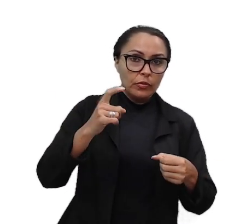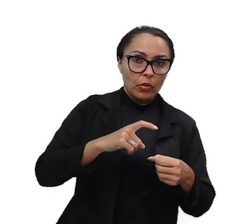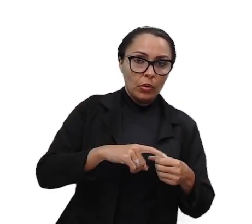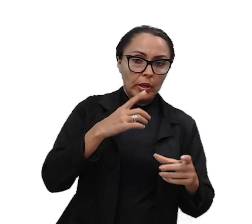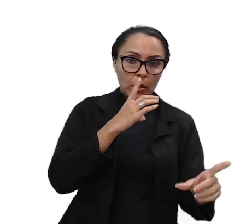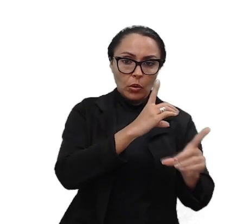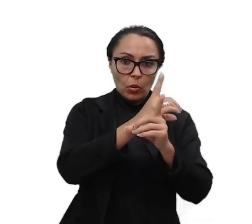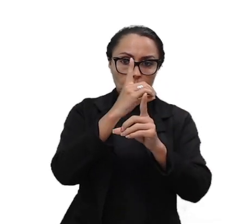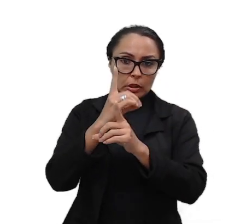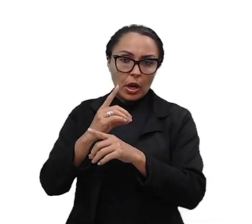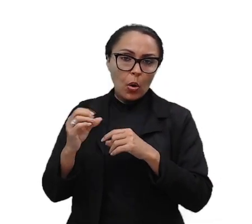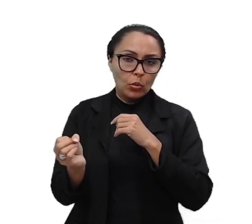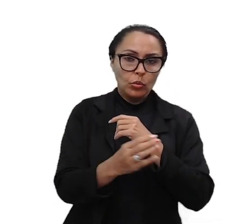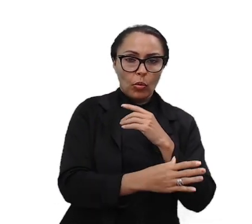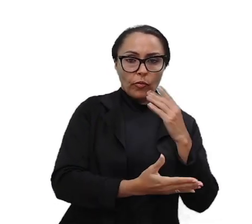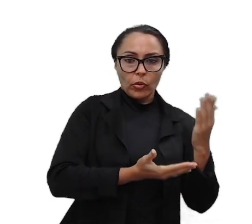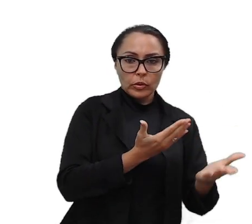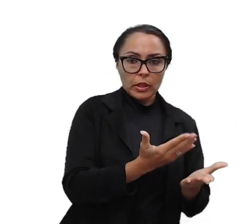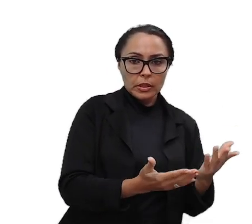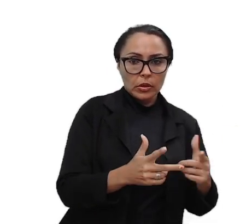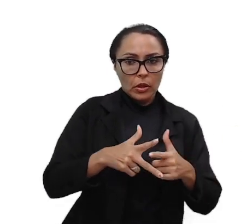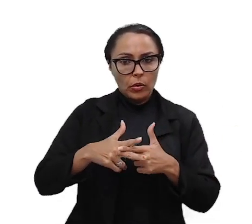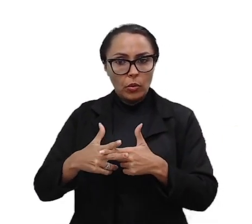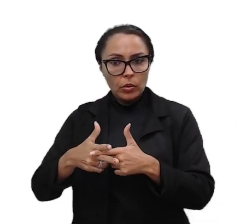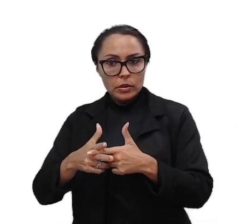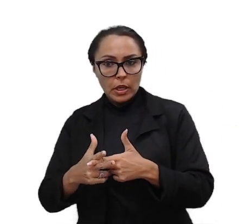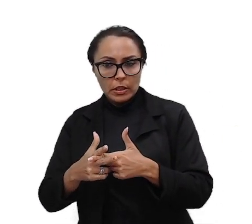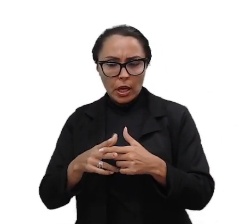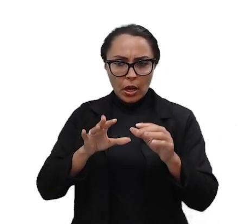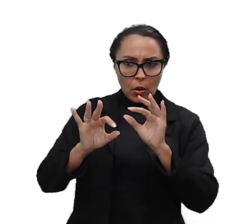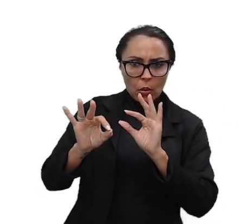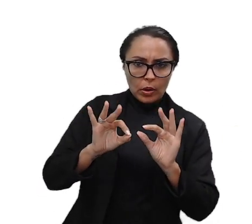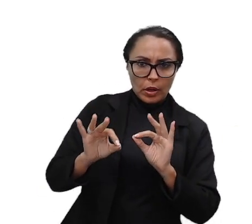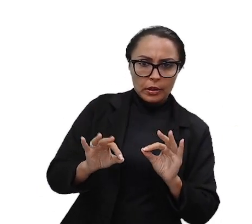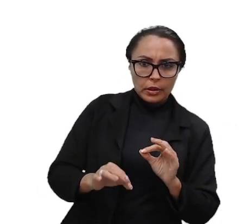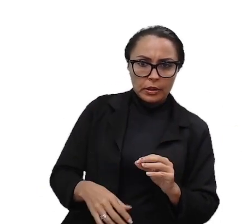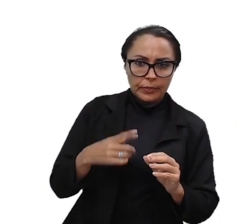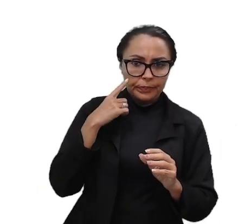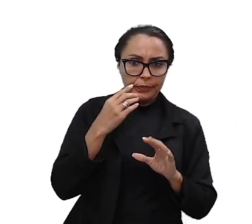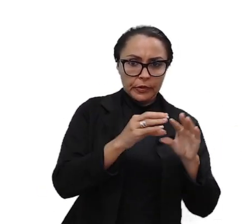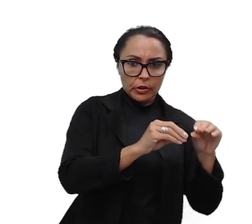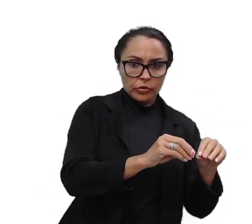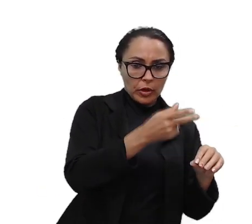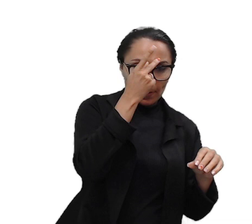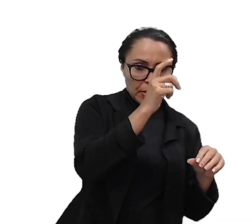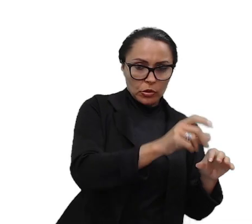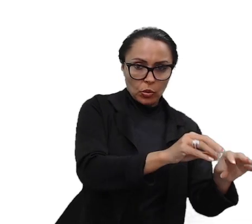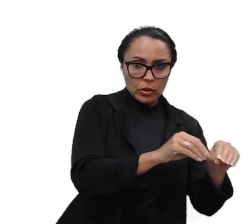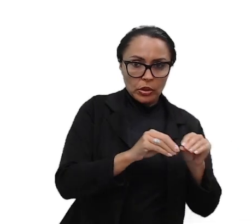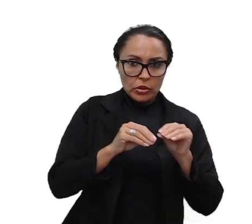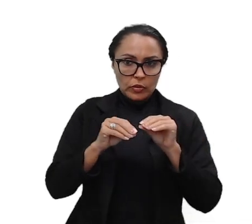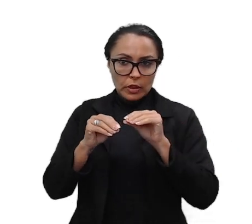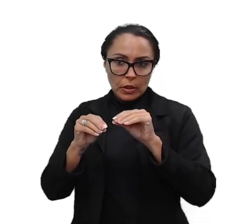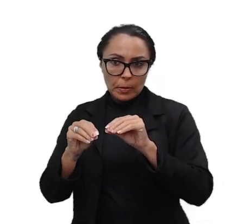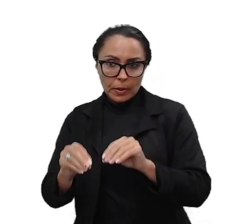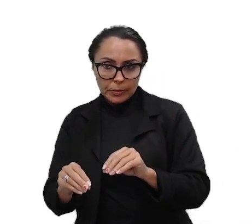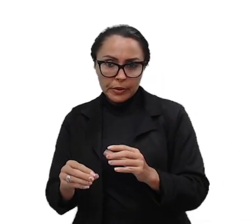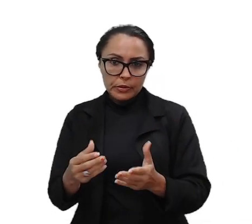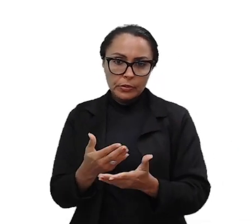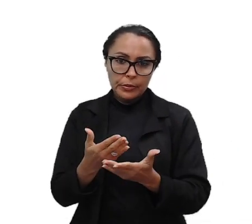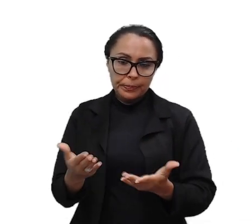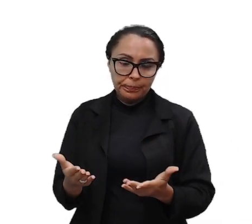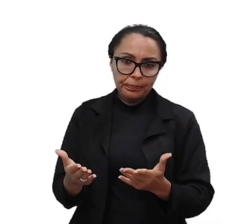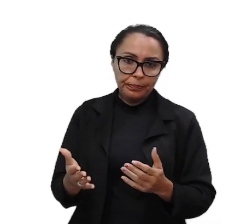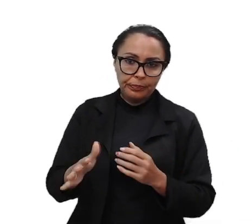encontrar um novo fornecedor, consertar a máquina quebrada, transferir o pessoal de uma parte da operação para outra para cobrir